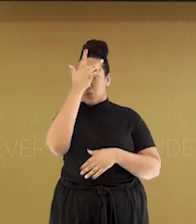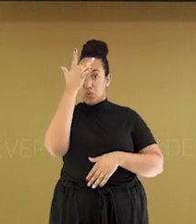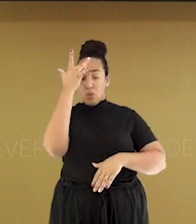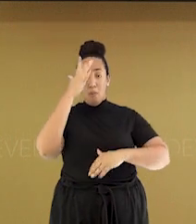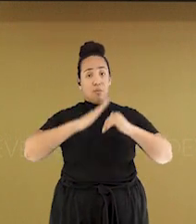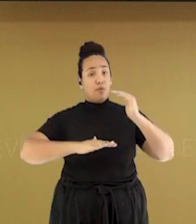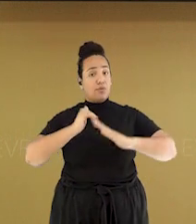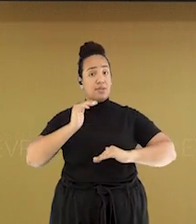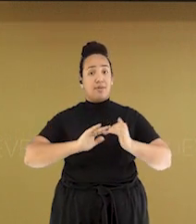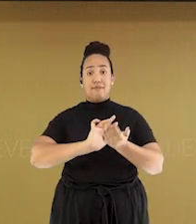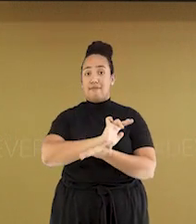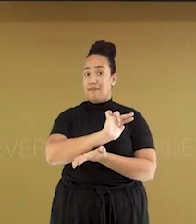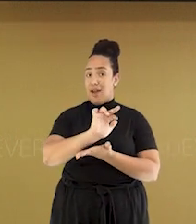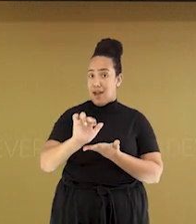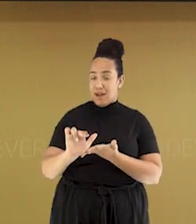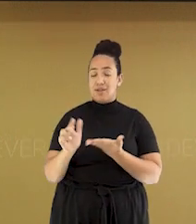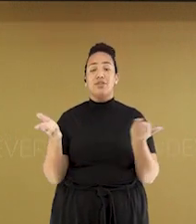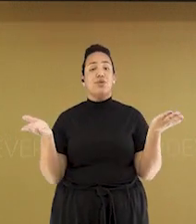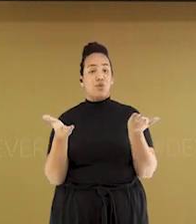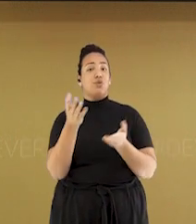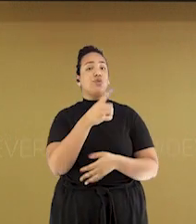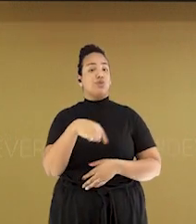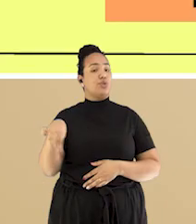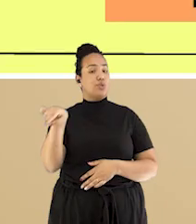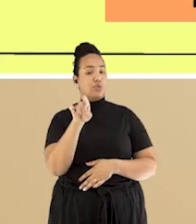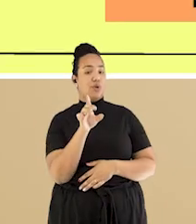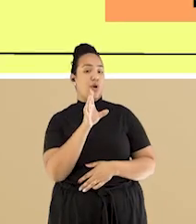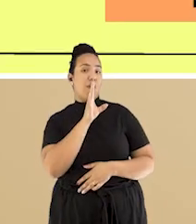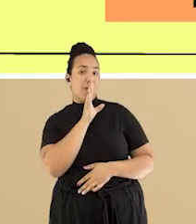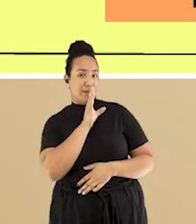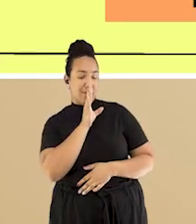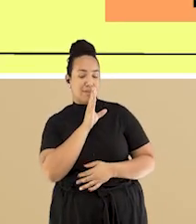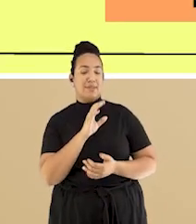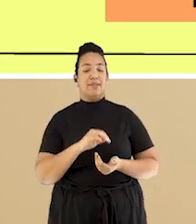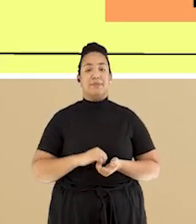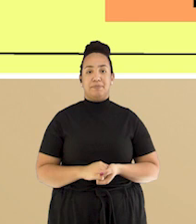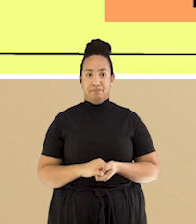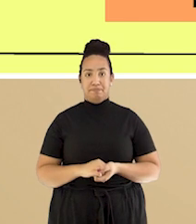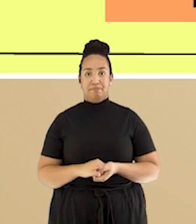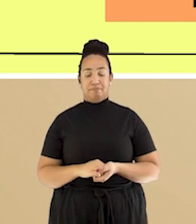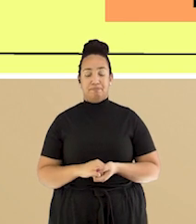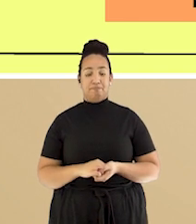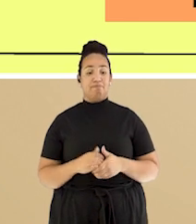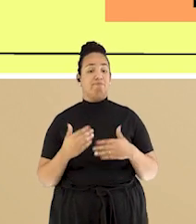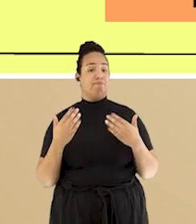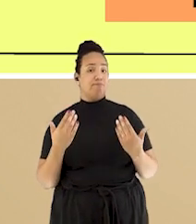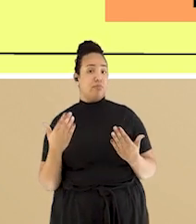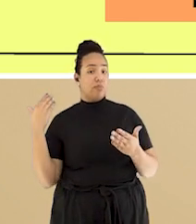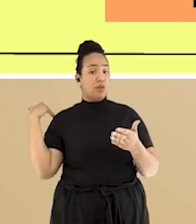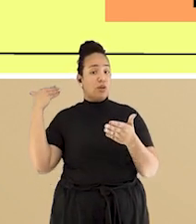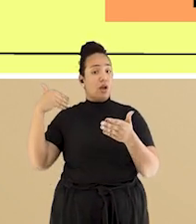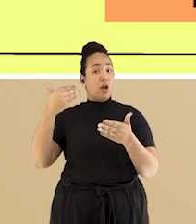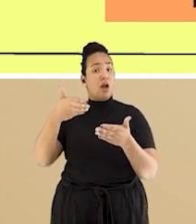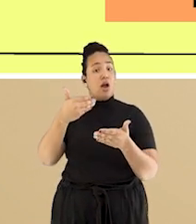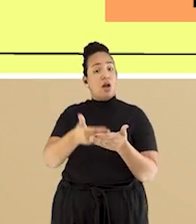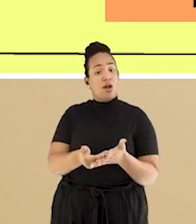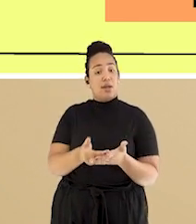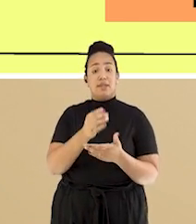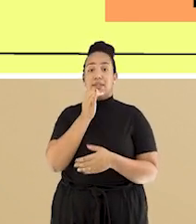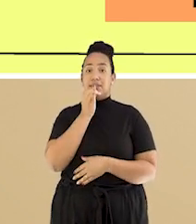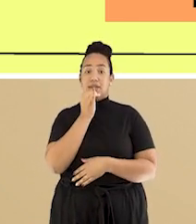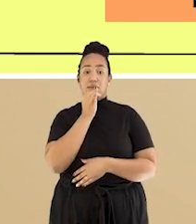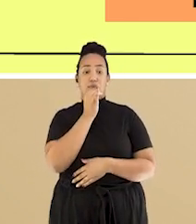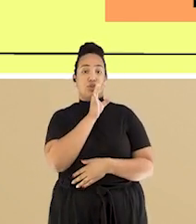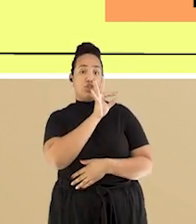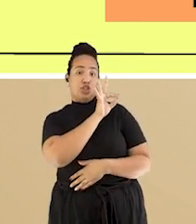de hoje, nós vamos conhecer algumas dessas mudanças. Uma das coisas que mais mudou com o passar do tempo foi a relação do